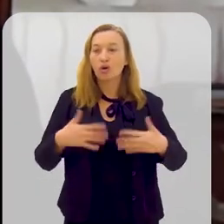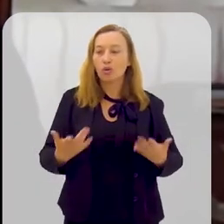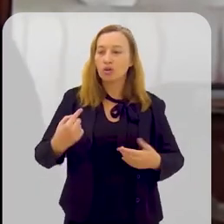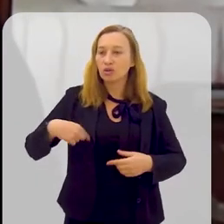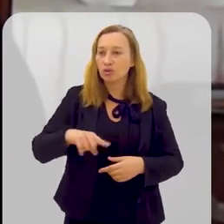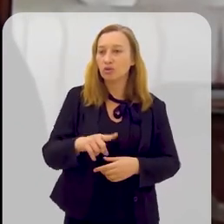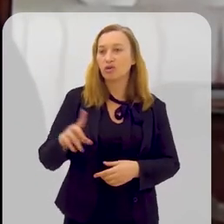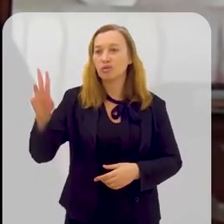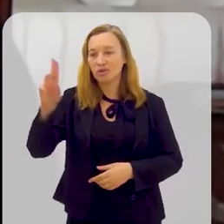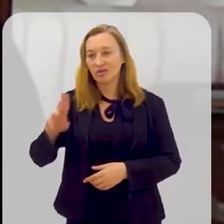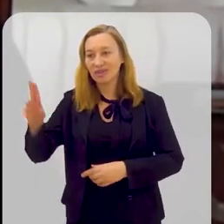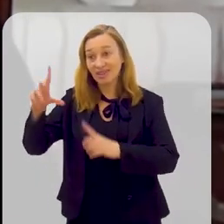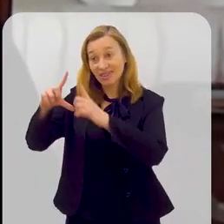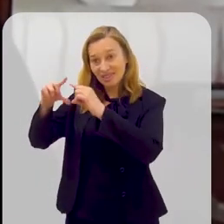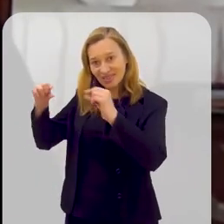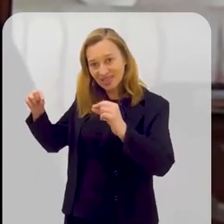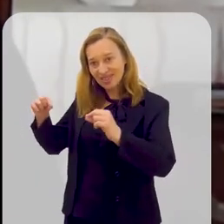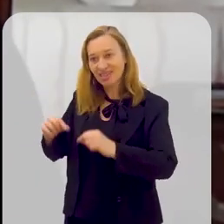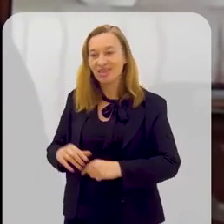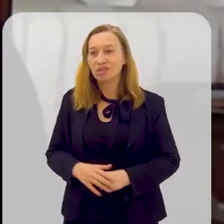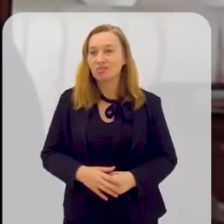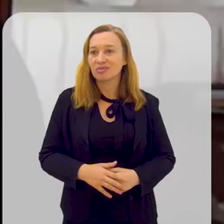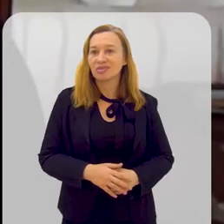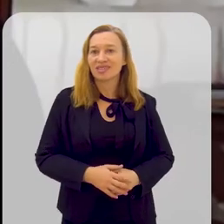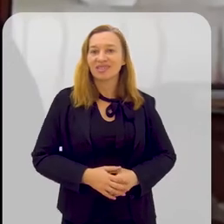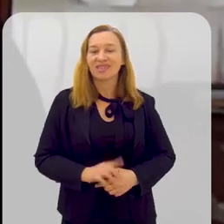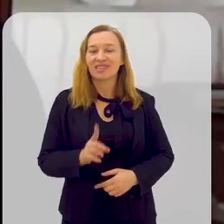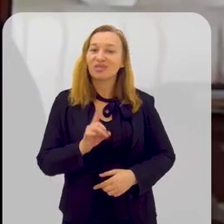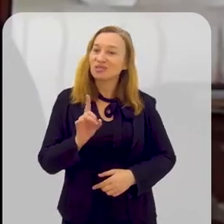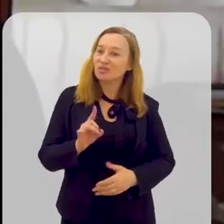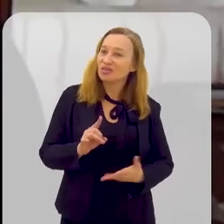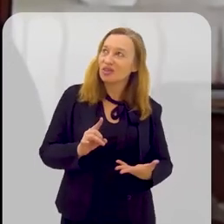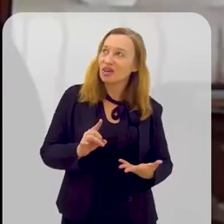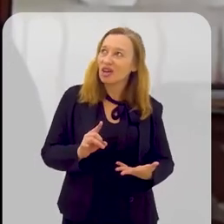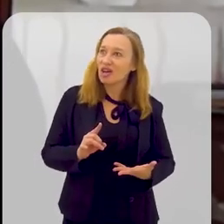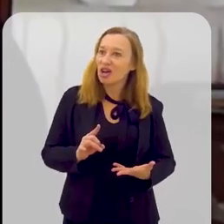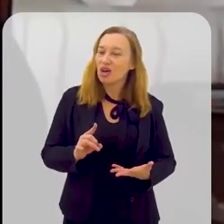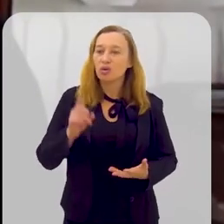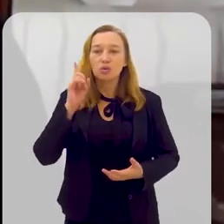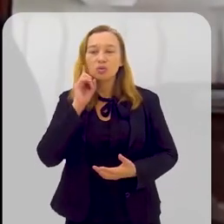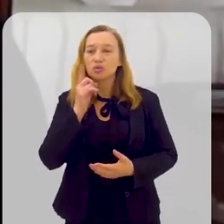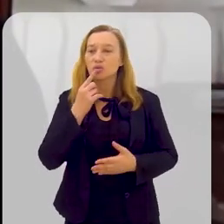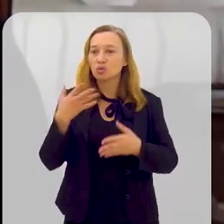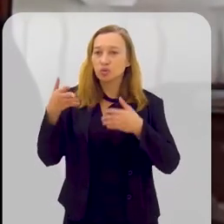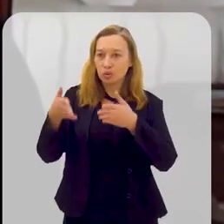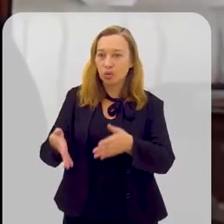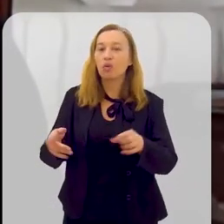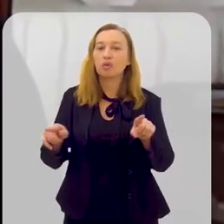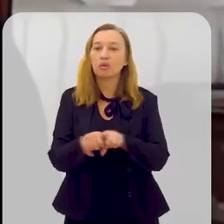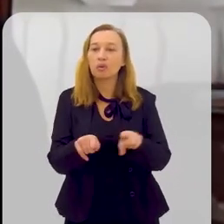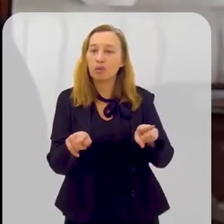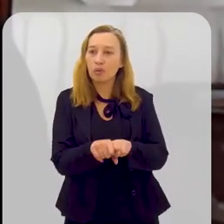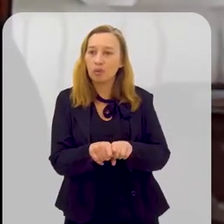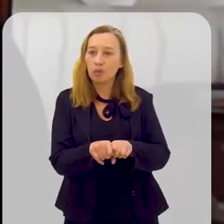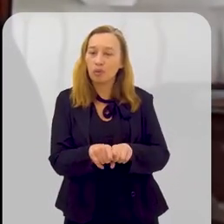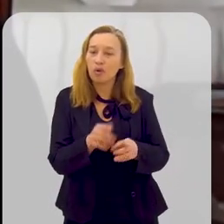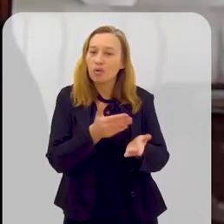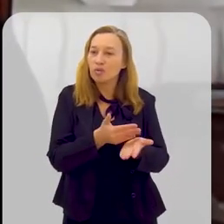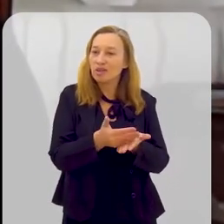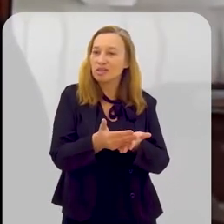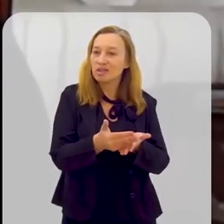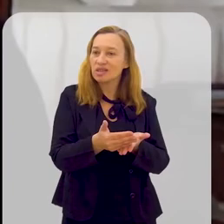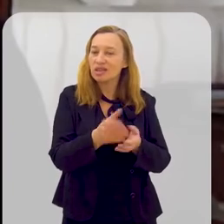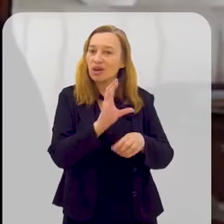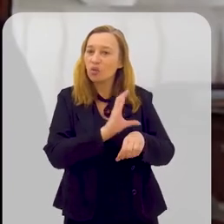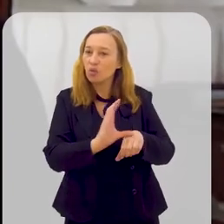Quando eu fui para Universidade de Brasília eu não só fiz o surdez em Foco como também